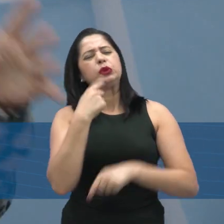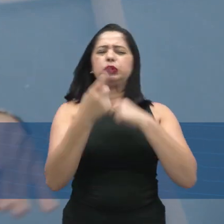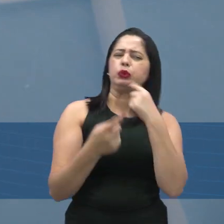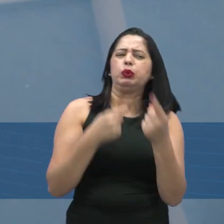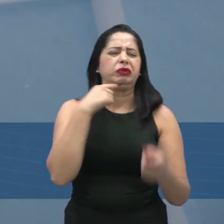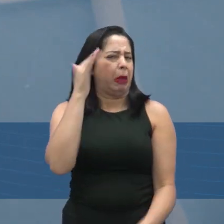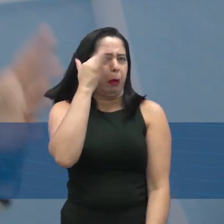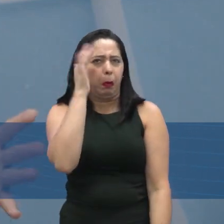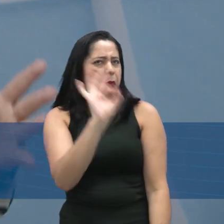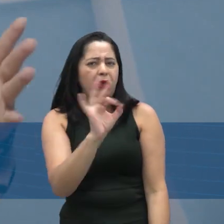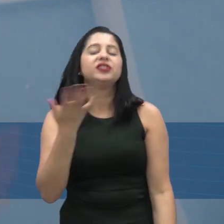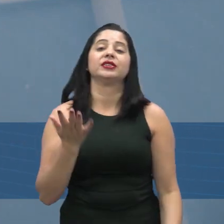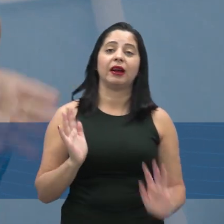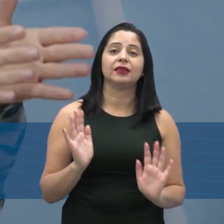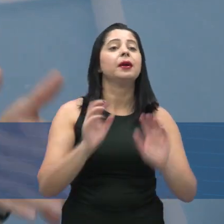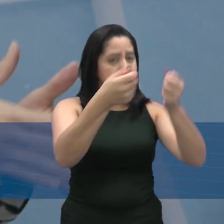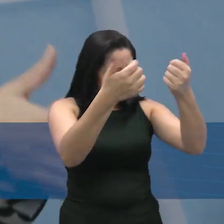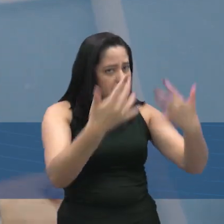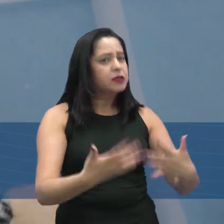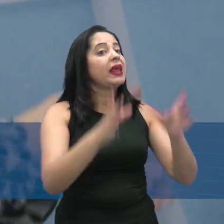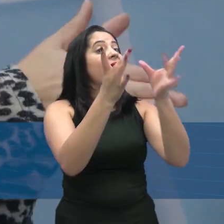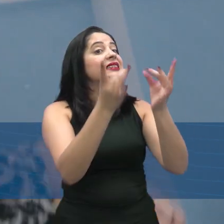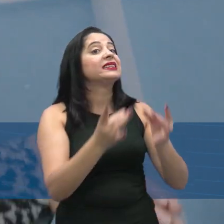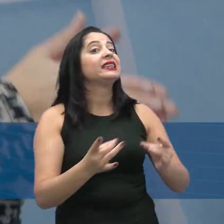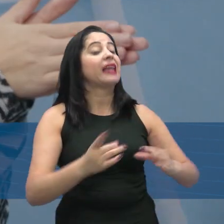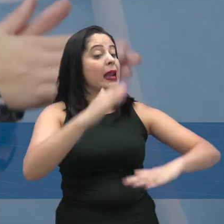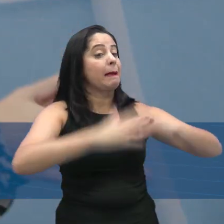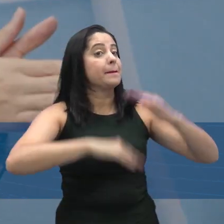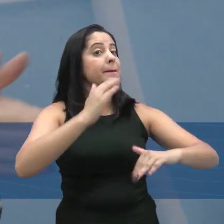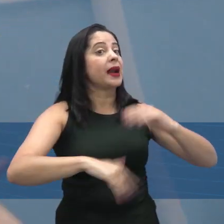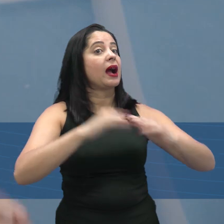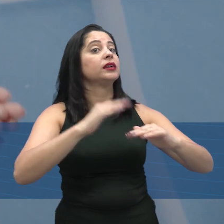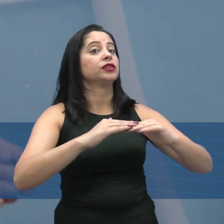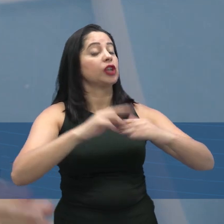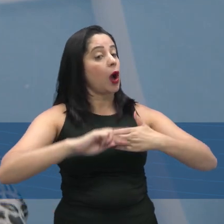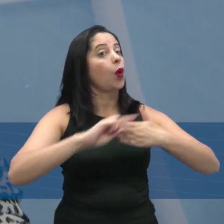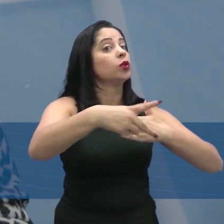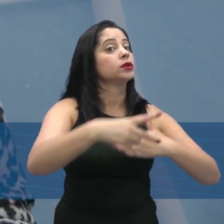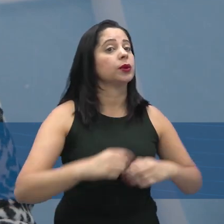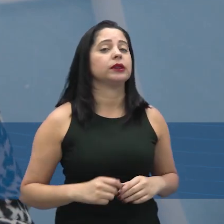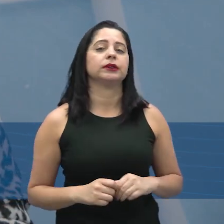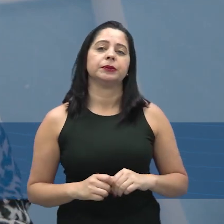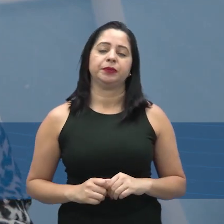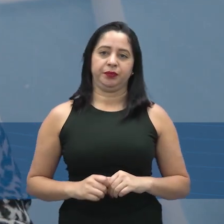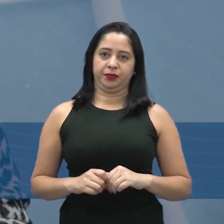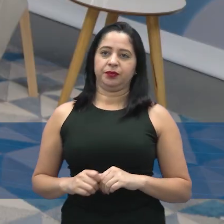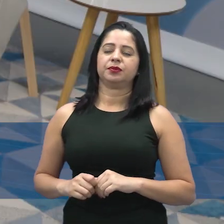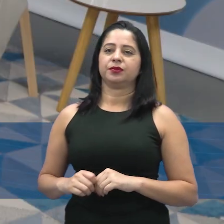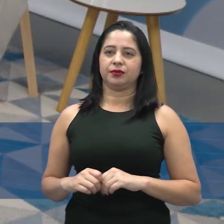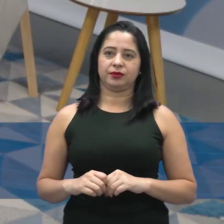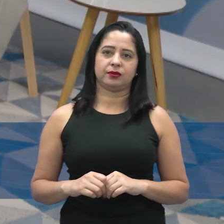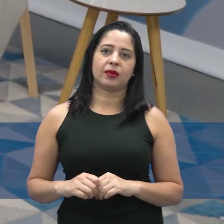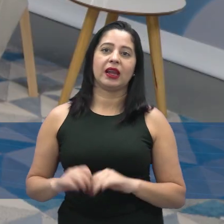quer dizer, acaba confundindo. Explica pra gente, na prática, o que representa esta mudança. Bem, Dana,